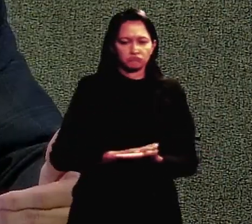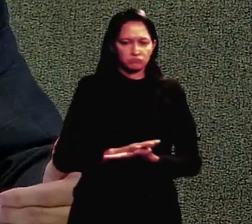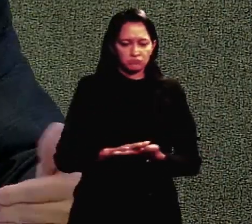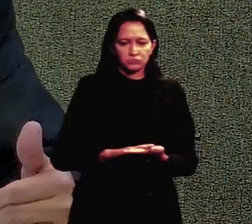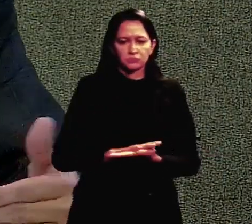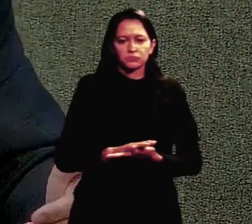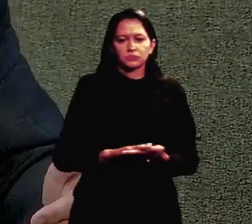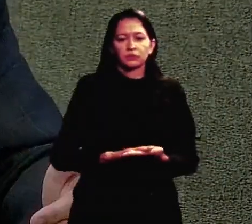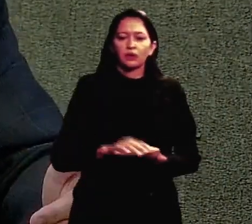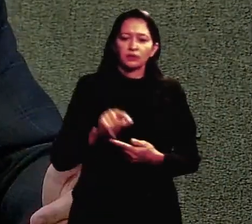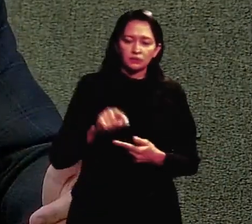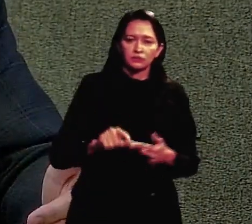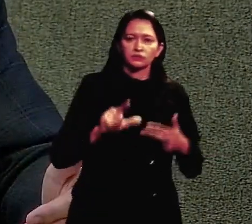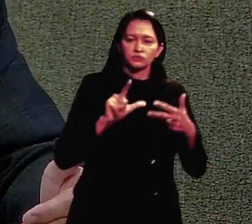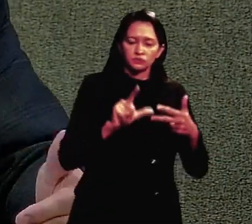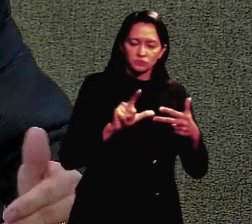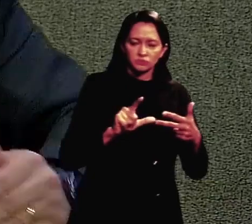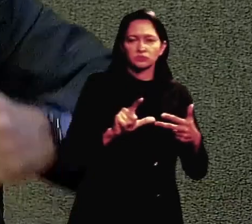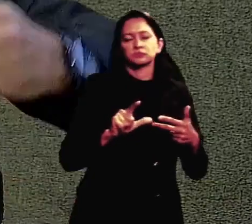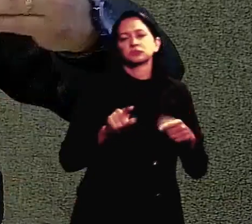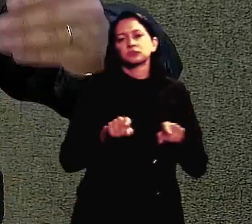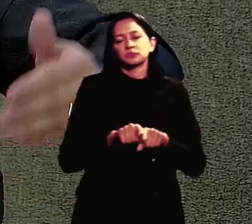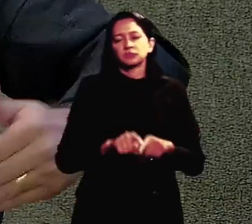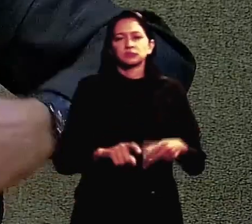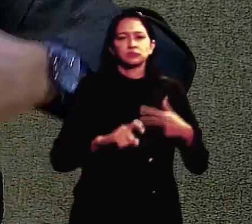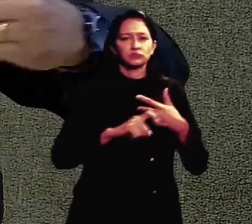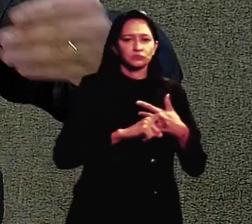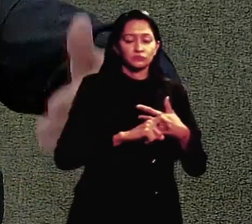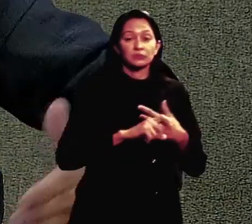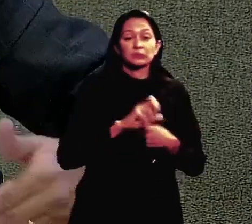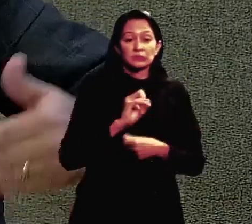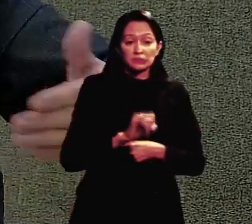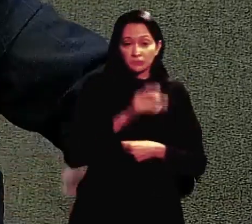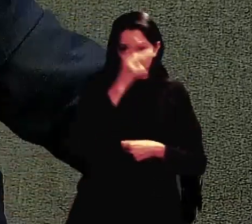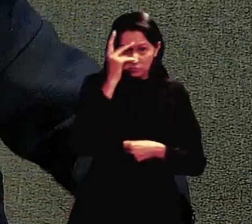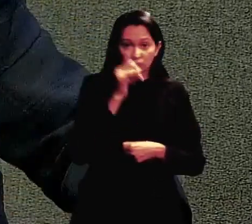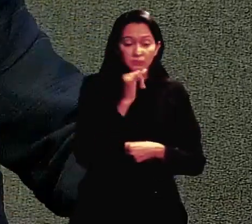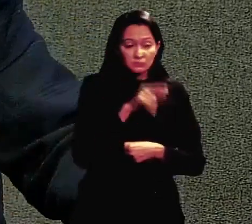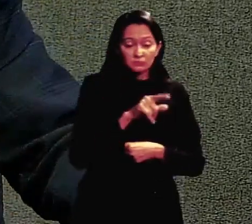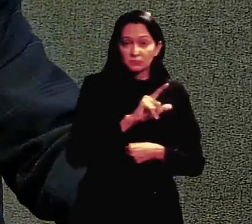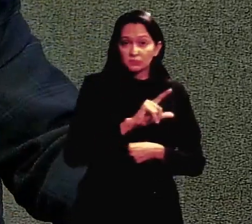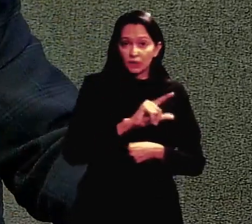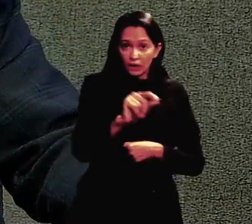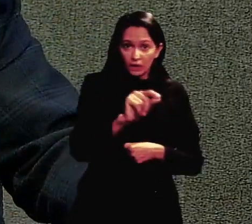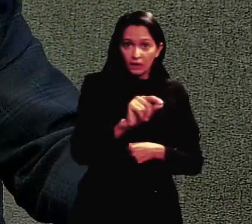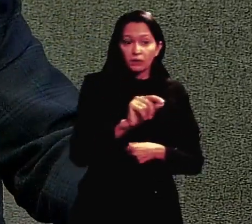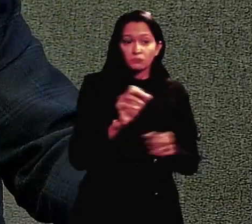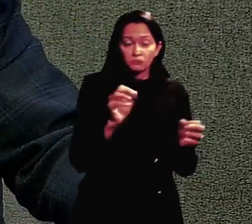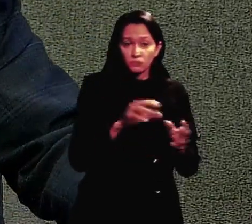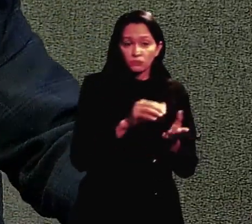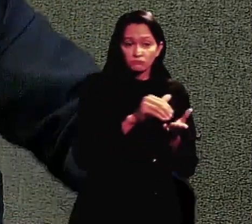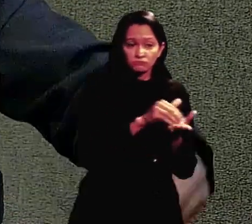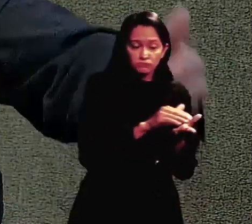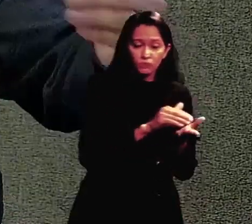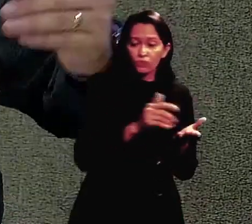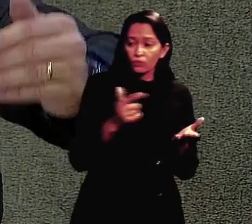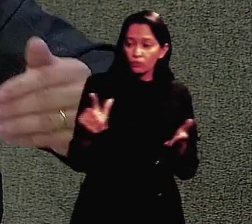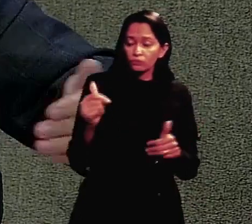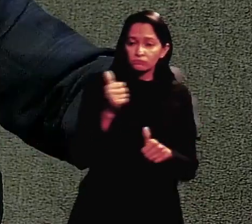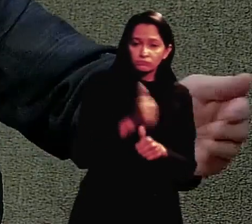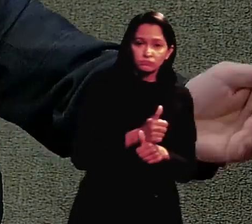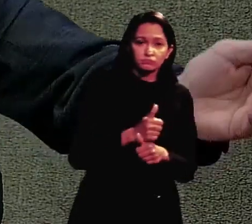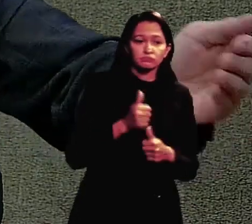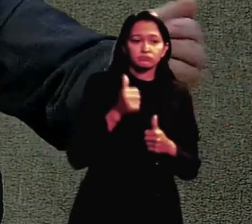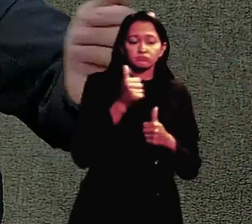nem para o Legislativo nem para o Executivo. À medida que forem vagando esses cargos de comissionados, eles vão